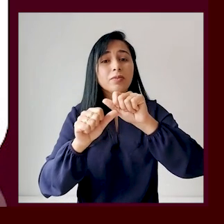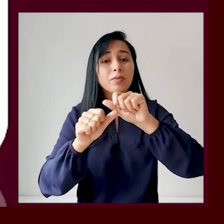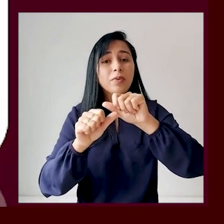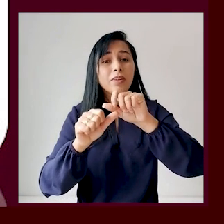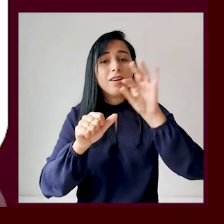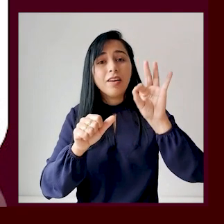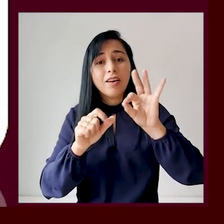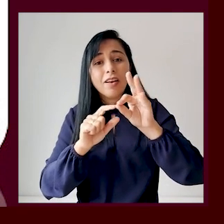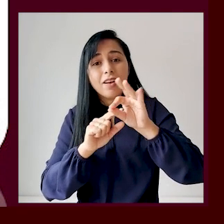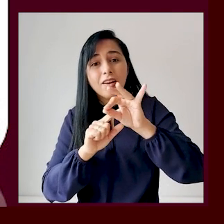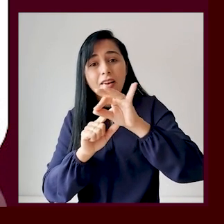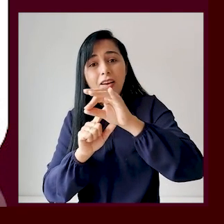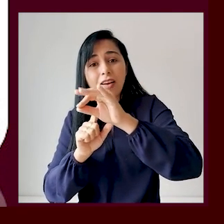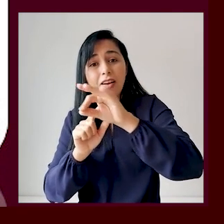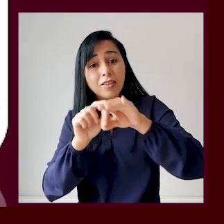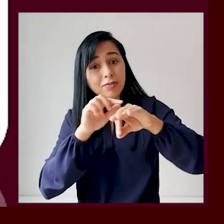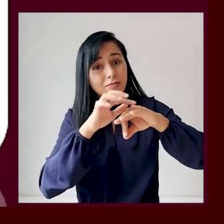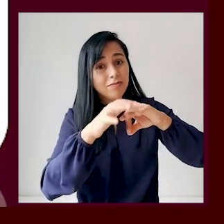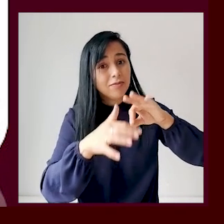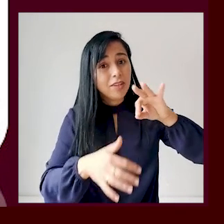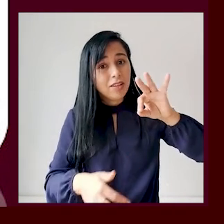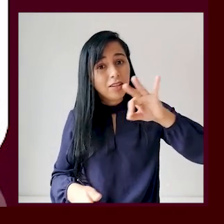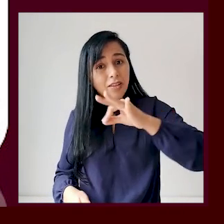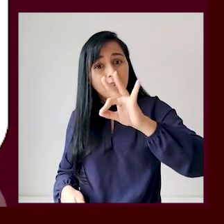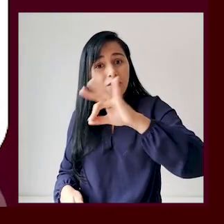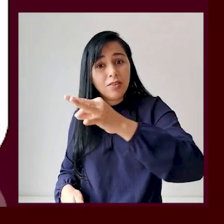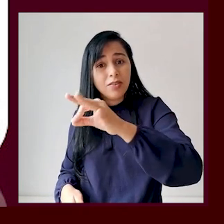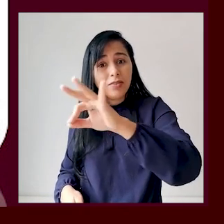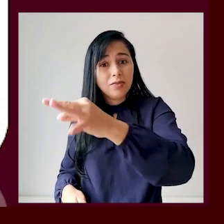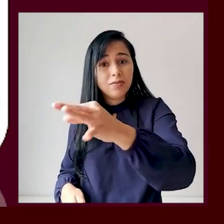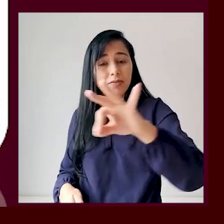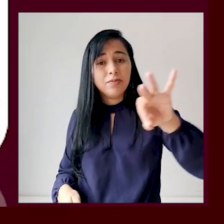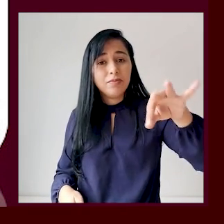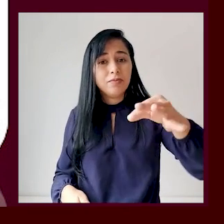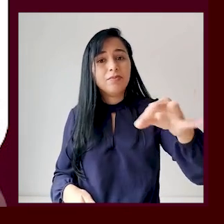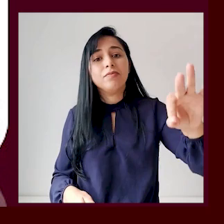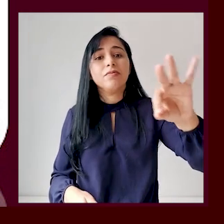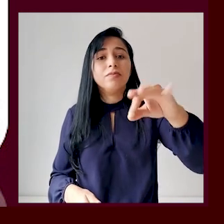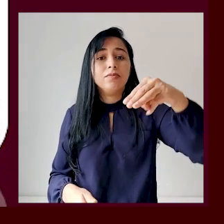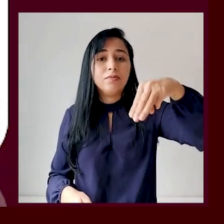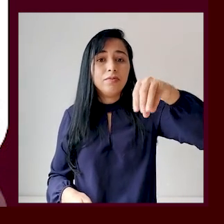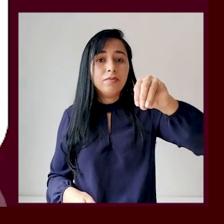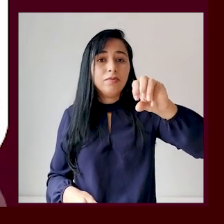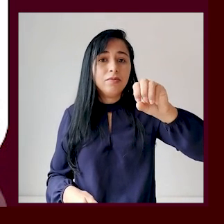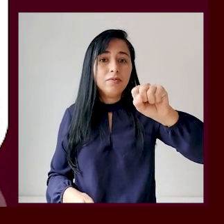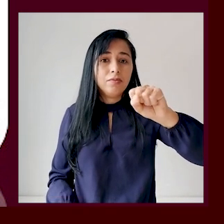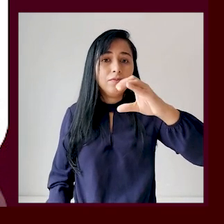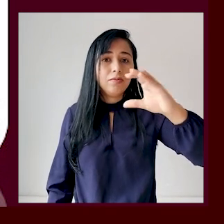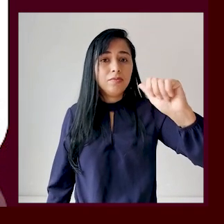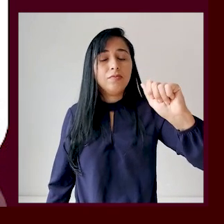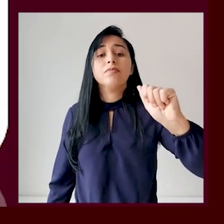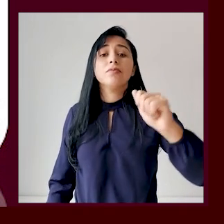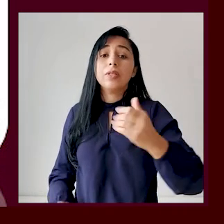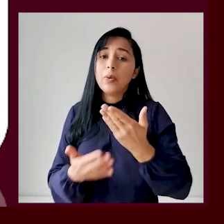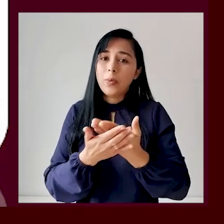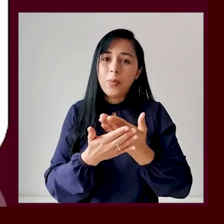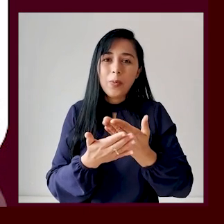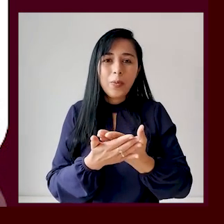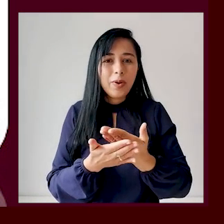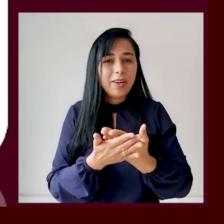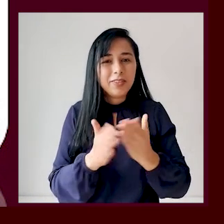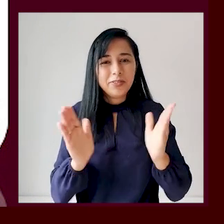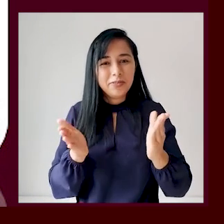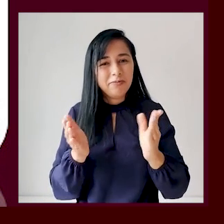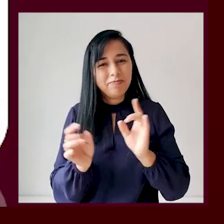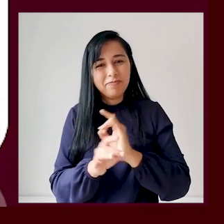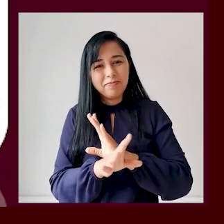criando, por exemplo, as asas e transformando-se na mosca adulta. Então, pessoal, essa foi a nossa